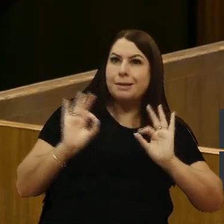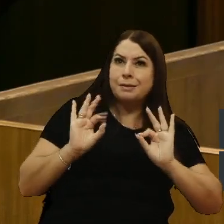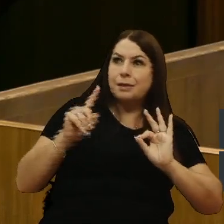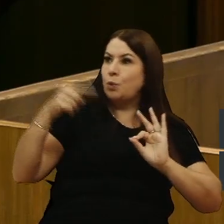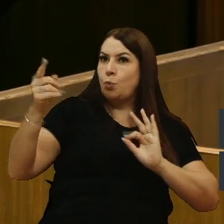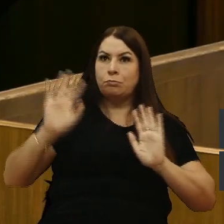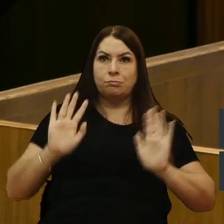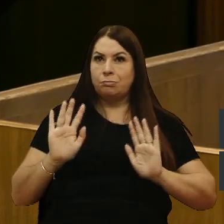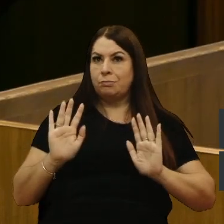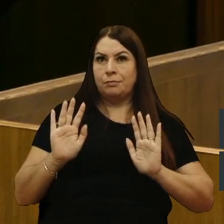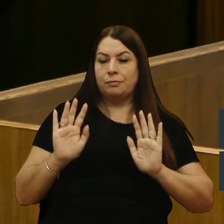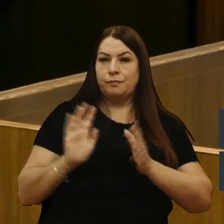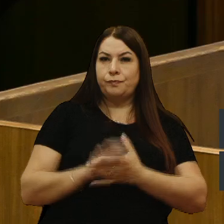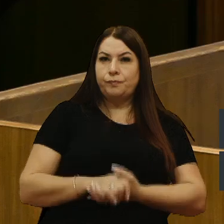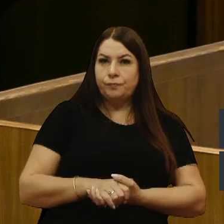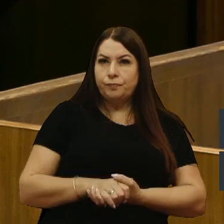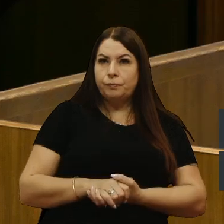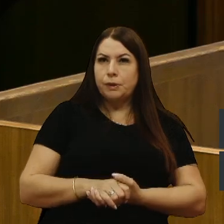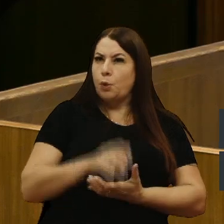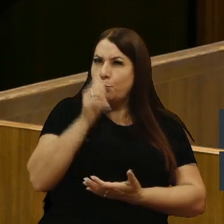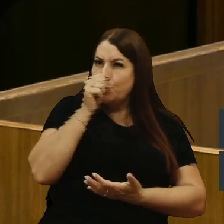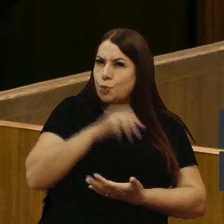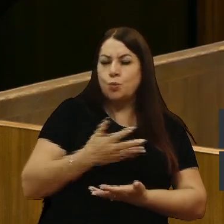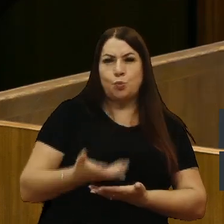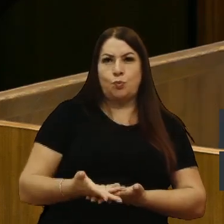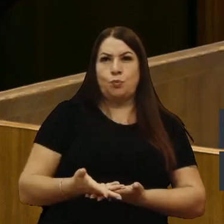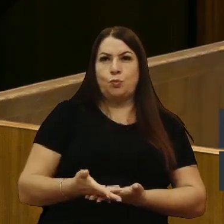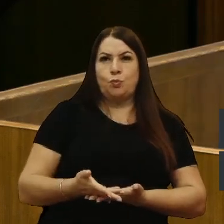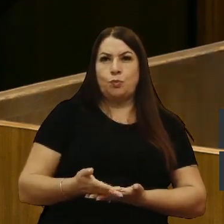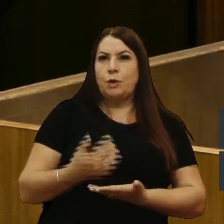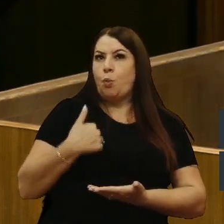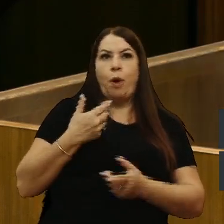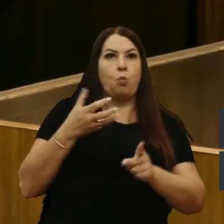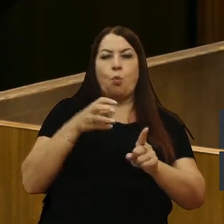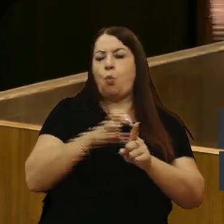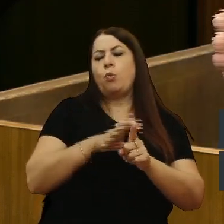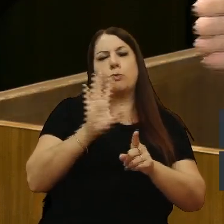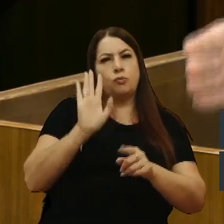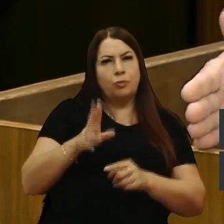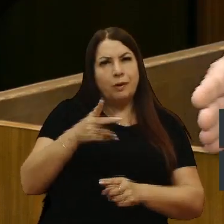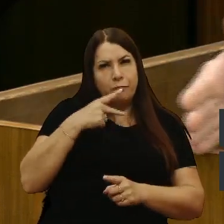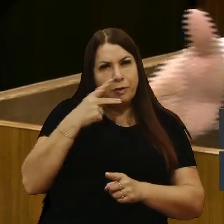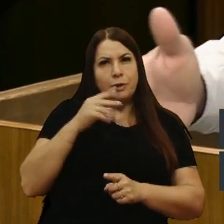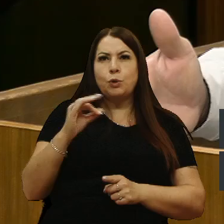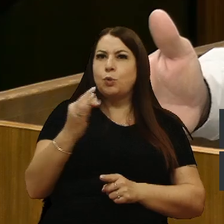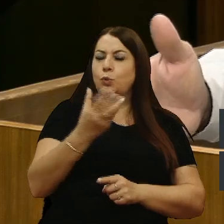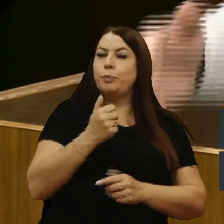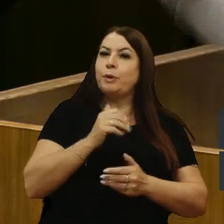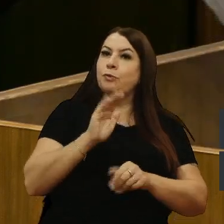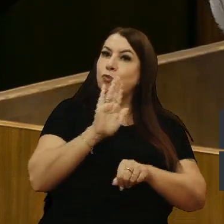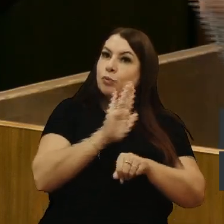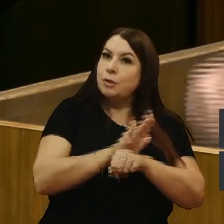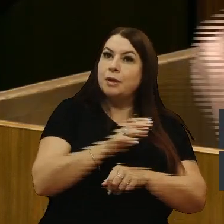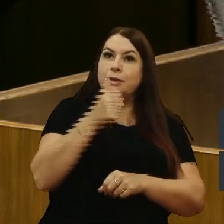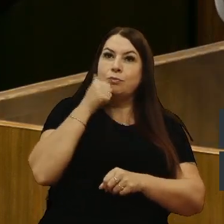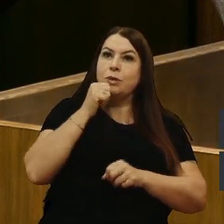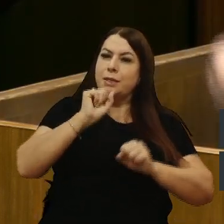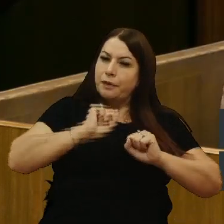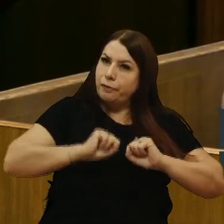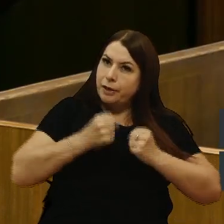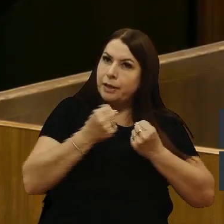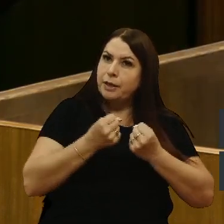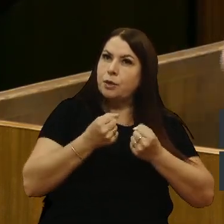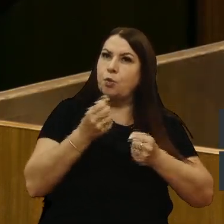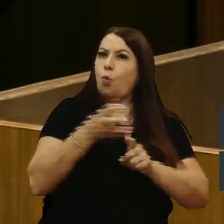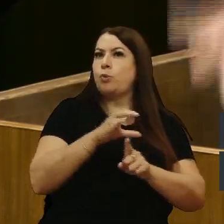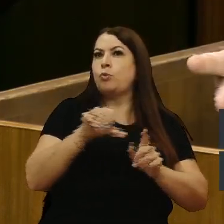outra. É um absurdo, gente. Eu não sou contra, eu já disse, tudo que for para ajudar as mulheres a se defenderem contra o